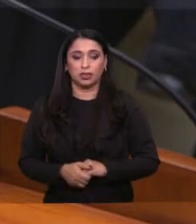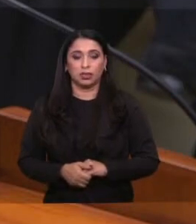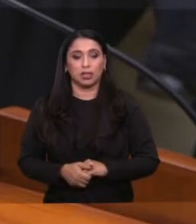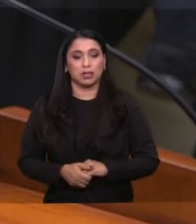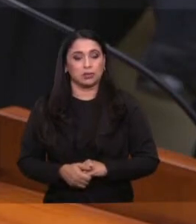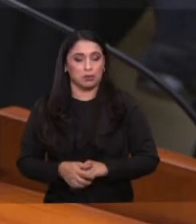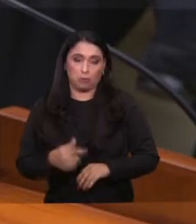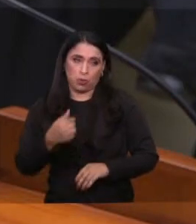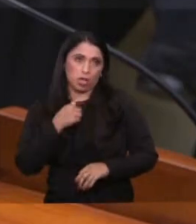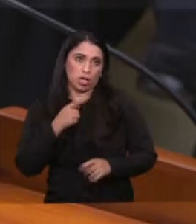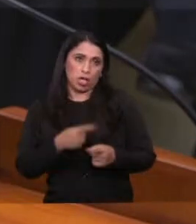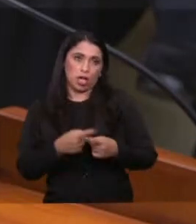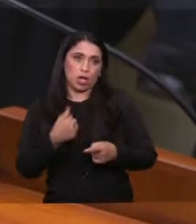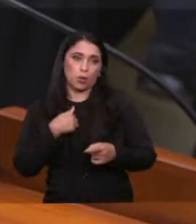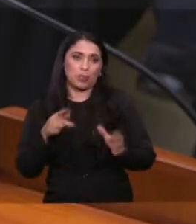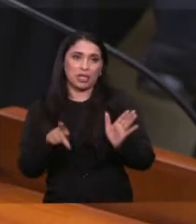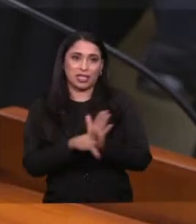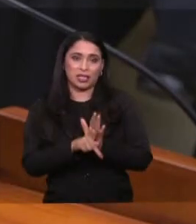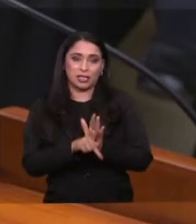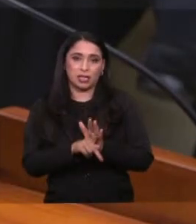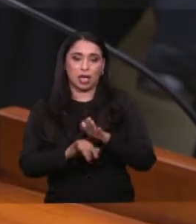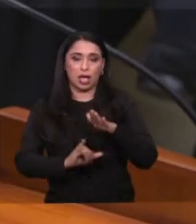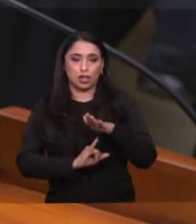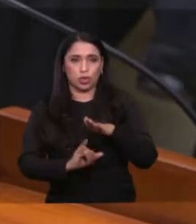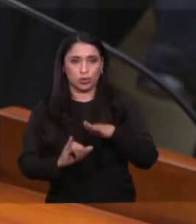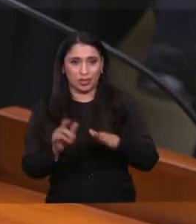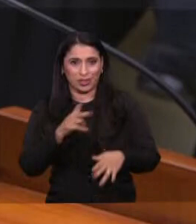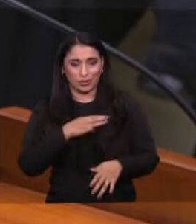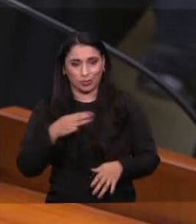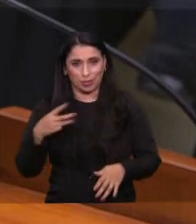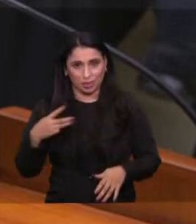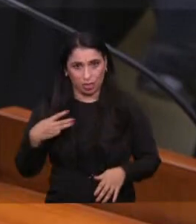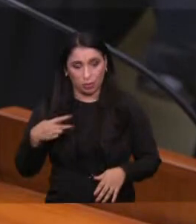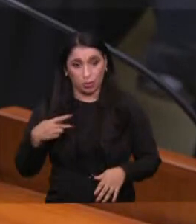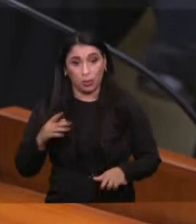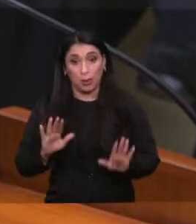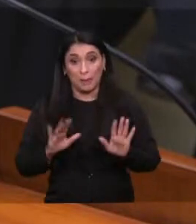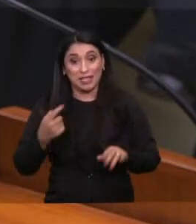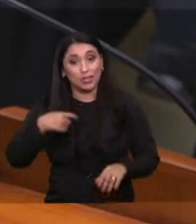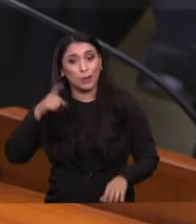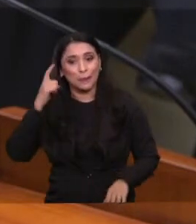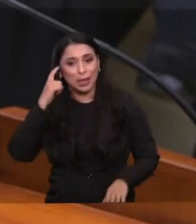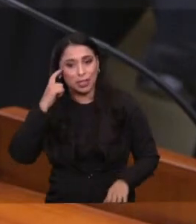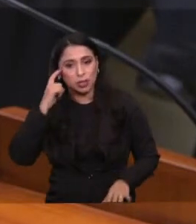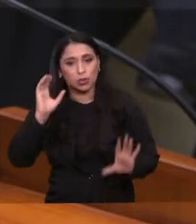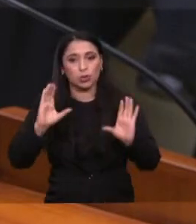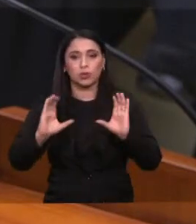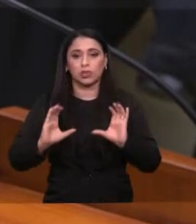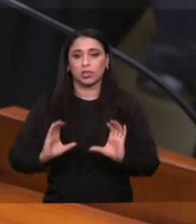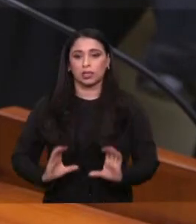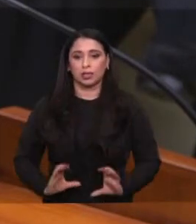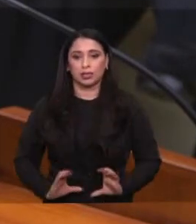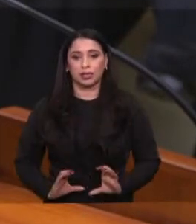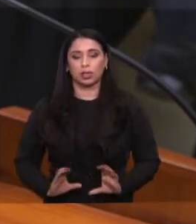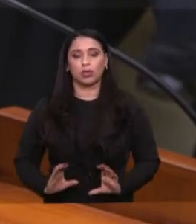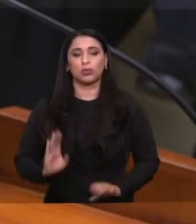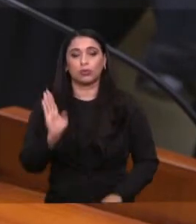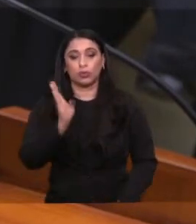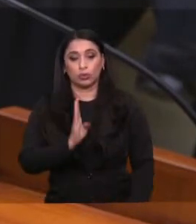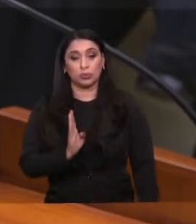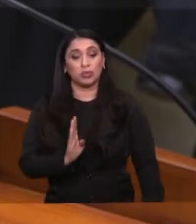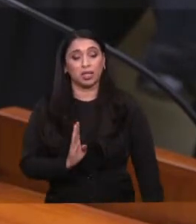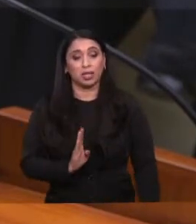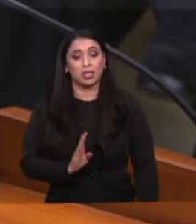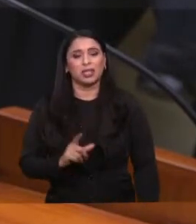essa instituição, mas porque penso que todo cidadão brasileiro